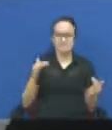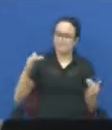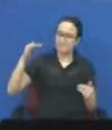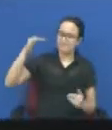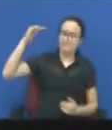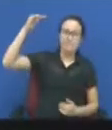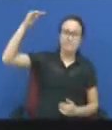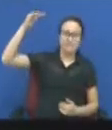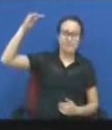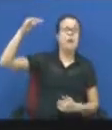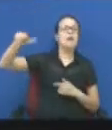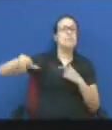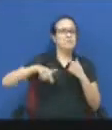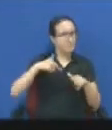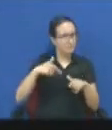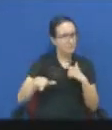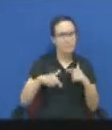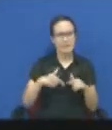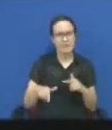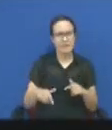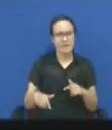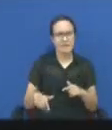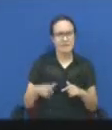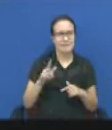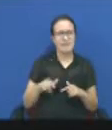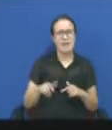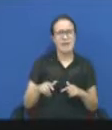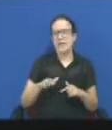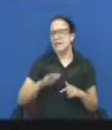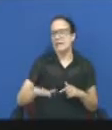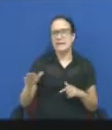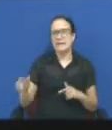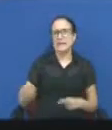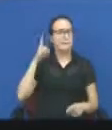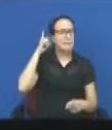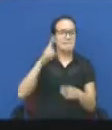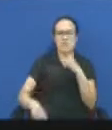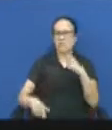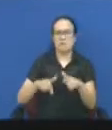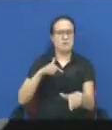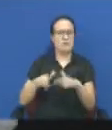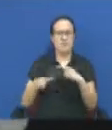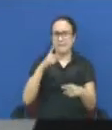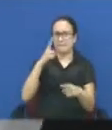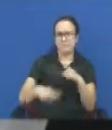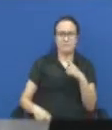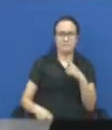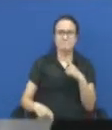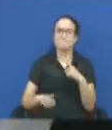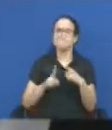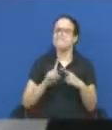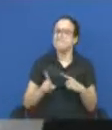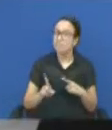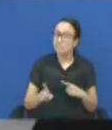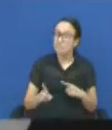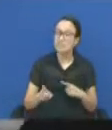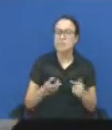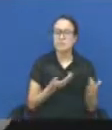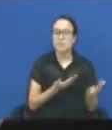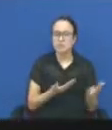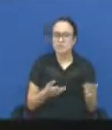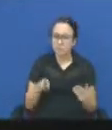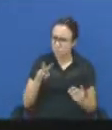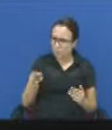como uma criança que não pode trabalhar. Eu sei que a maioria dos vereadores